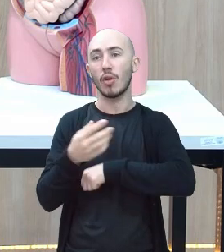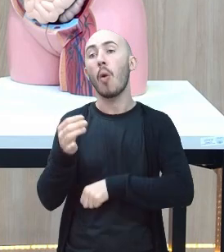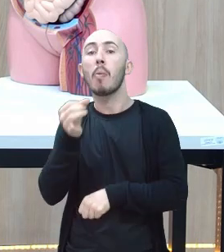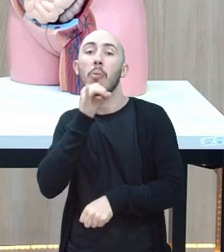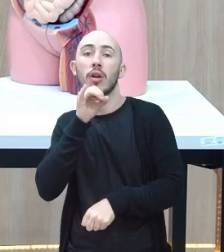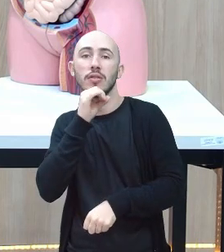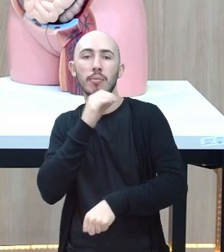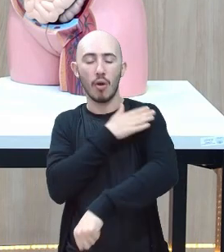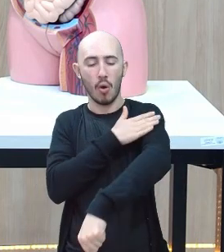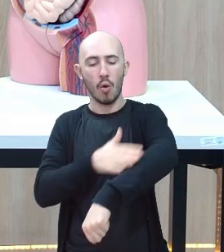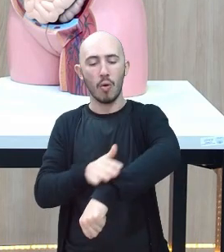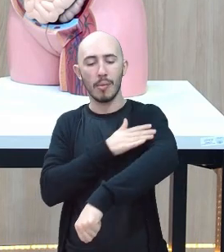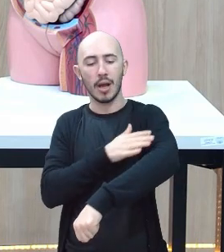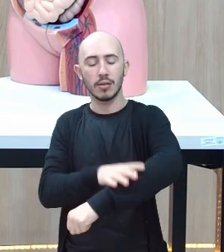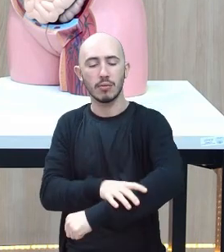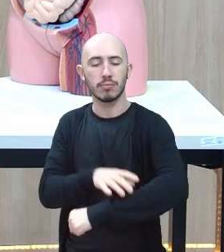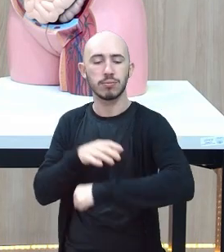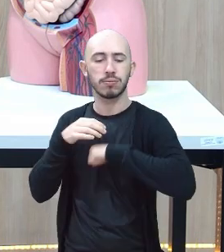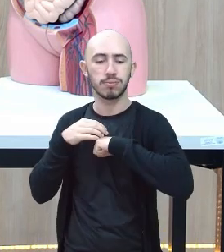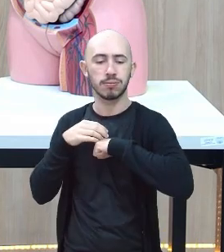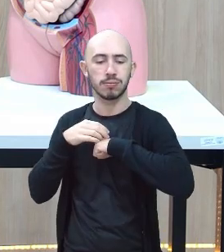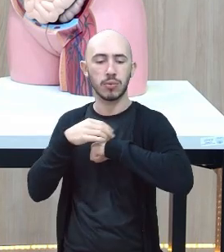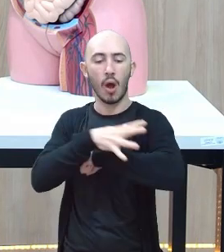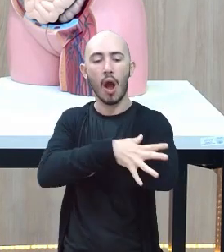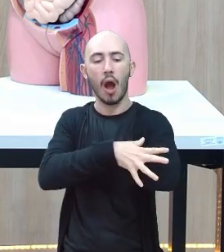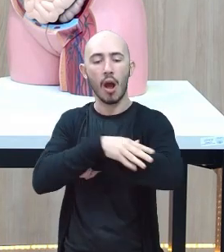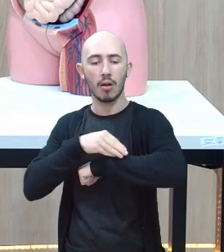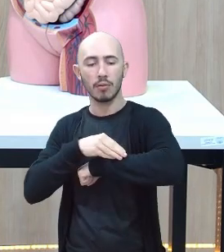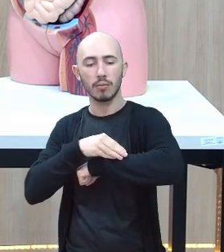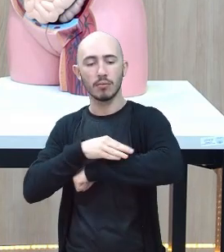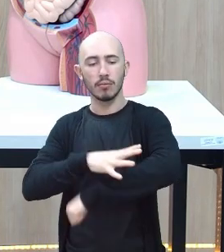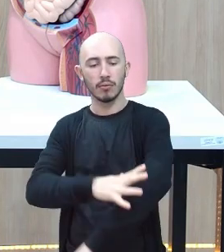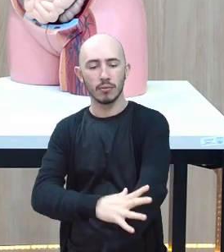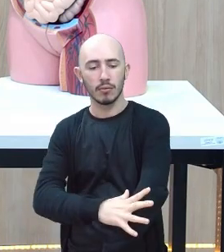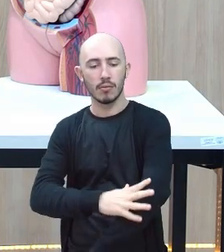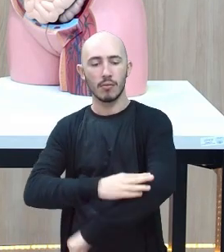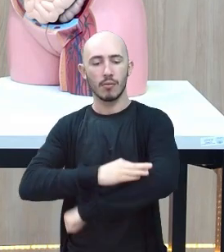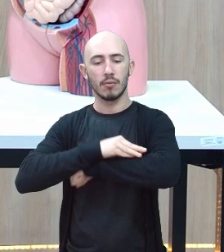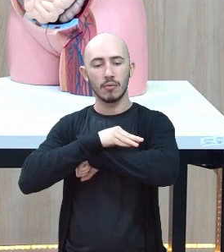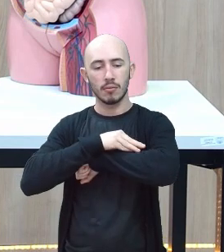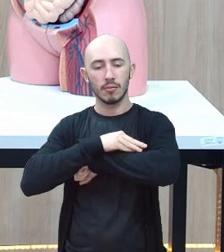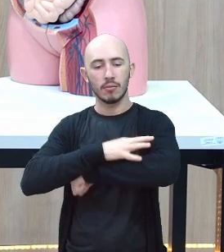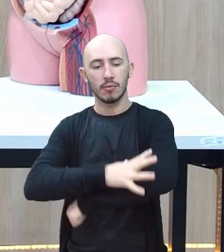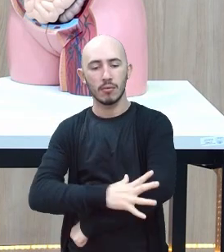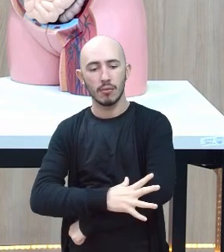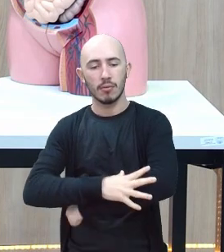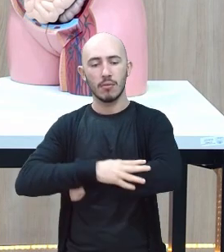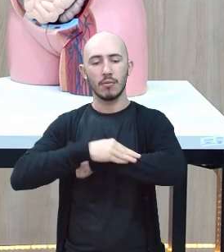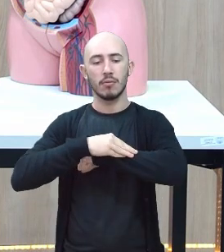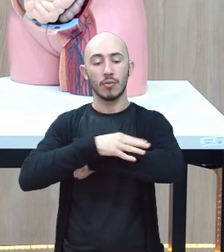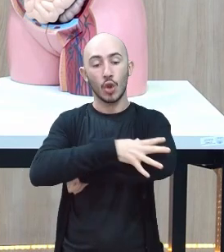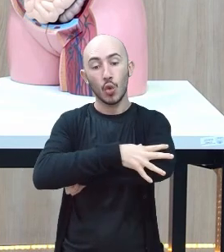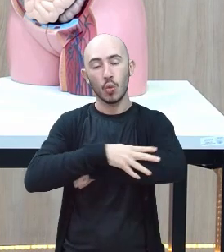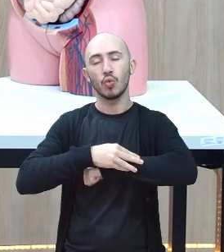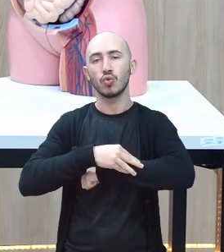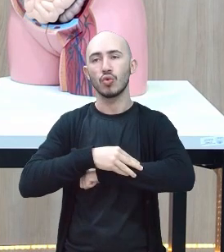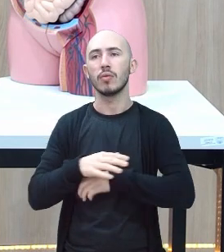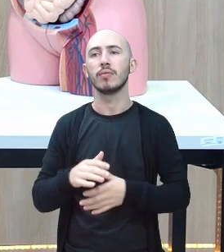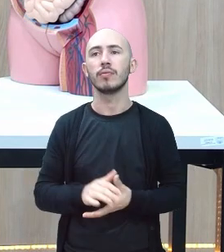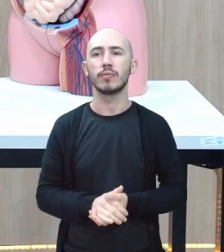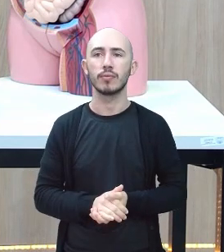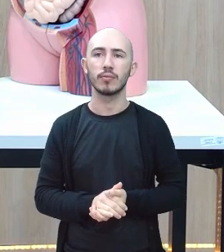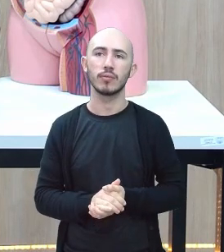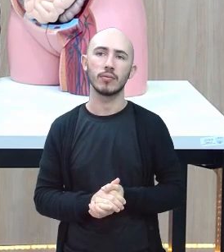precisa contrair e movimentar. Então a célula muscular, ela é responsável pelo movimento de contração. A hemácia,